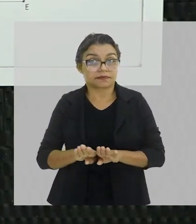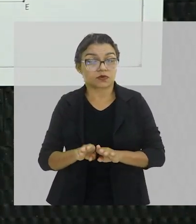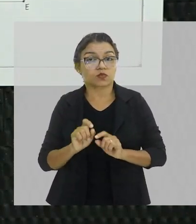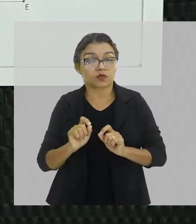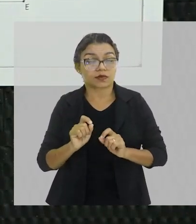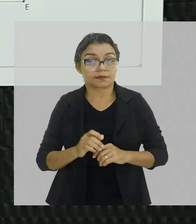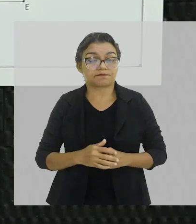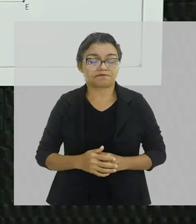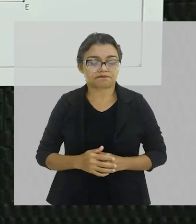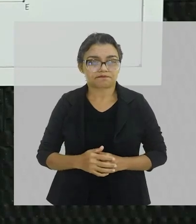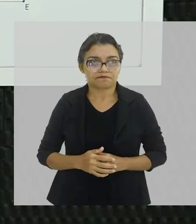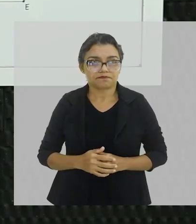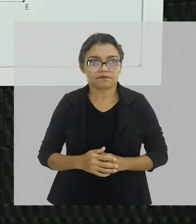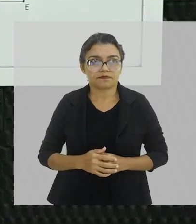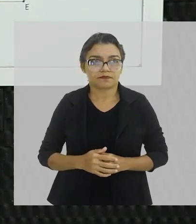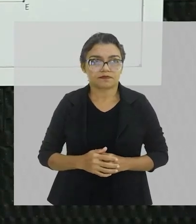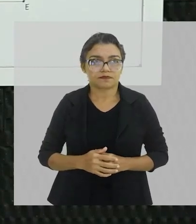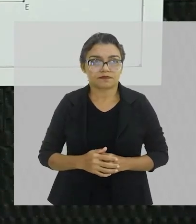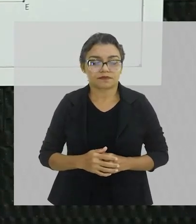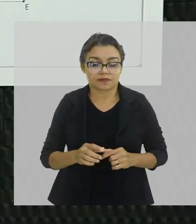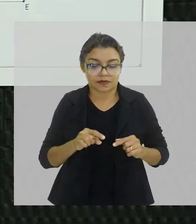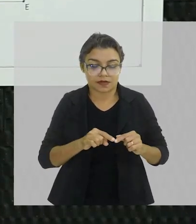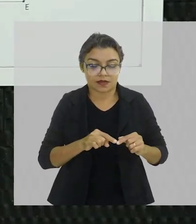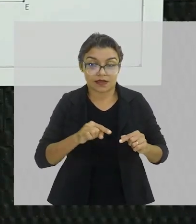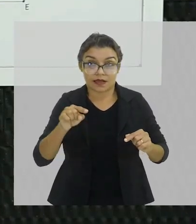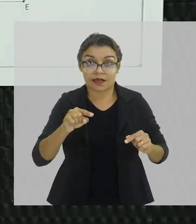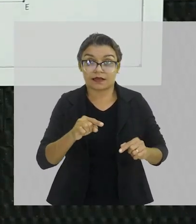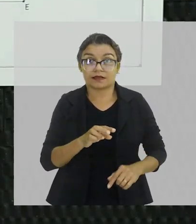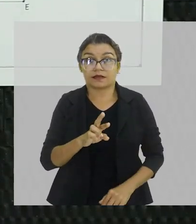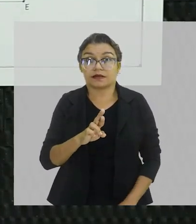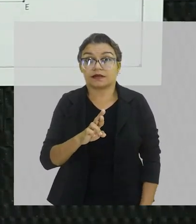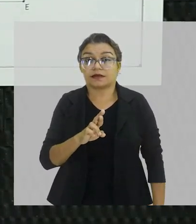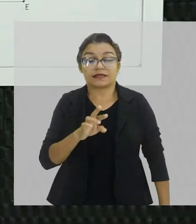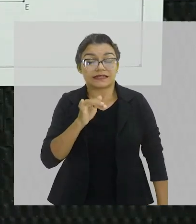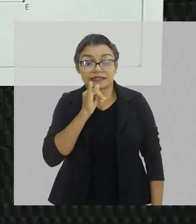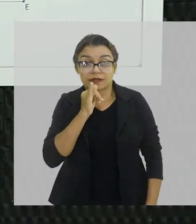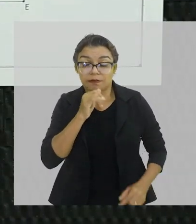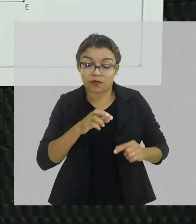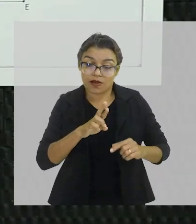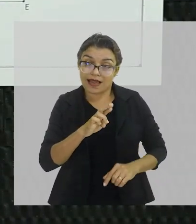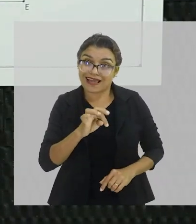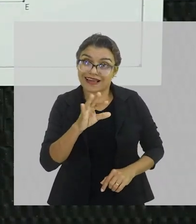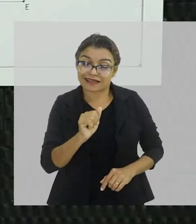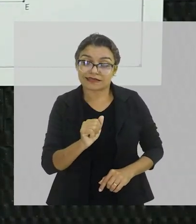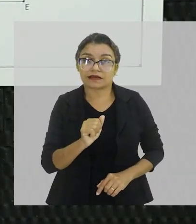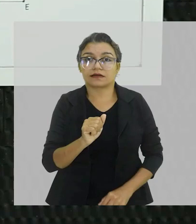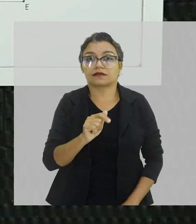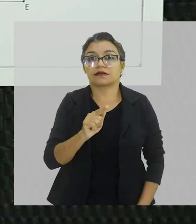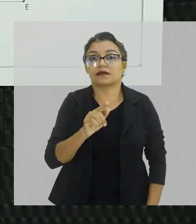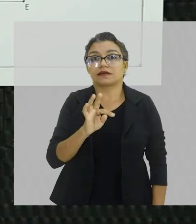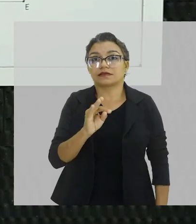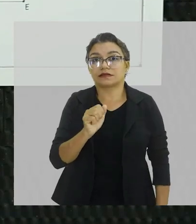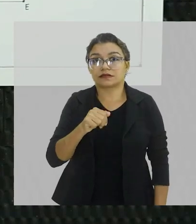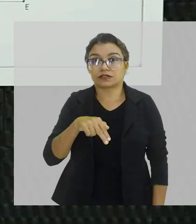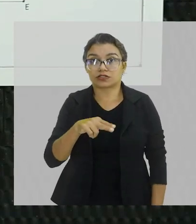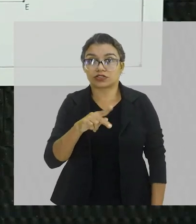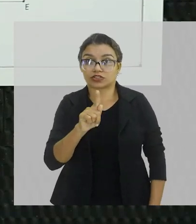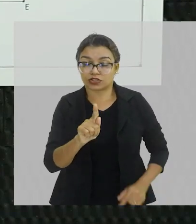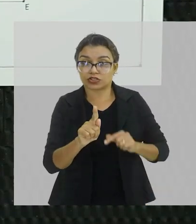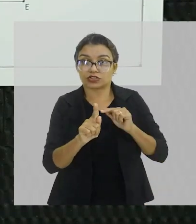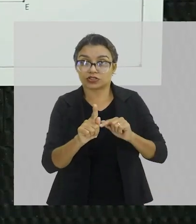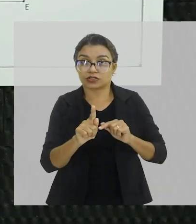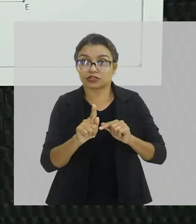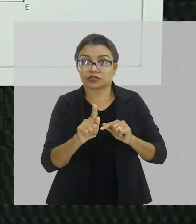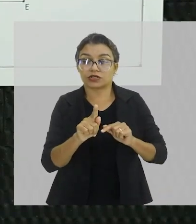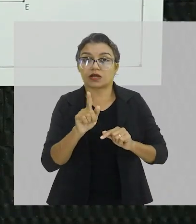que essa reta que é tangente à circunferência, ela é perpendicular ao